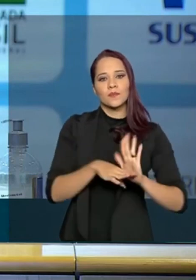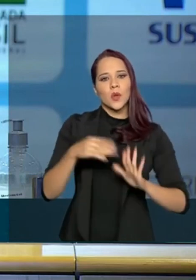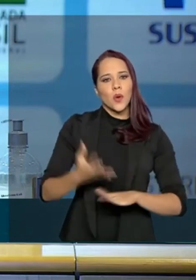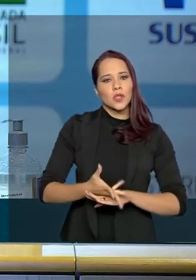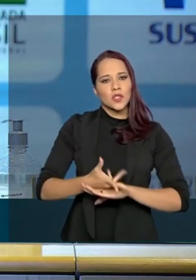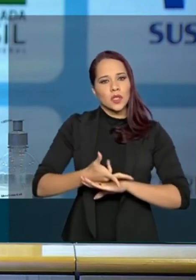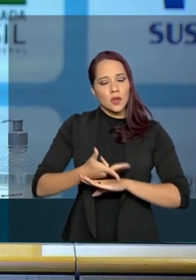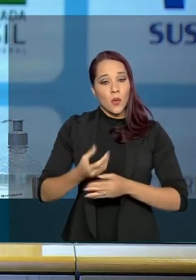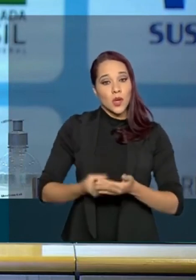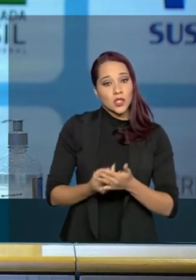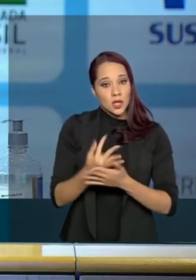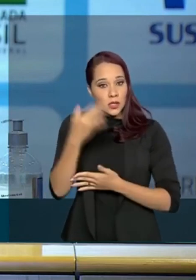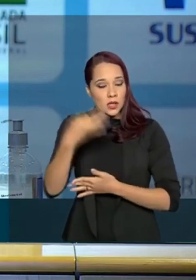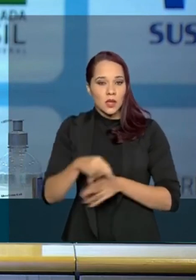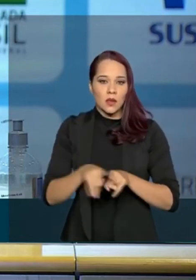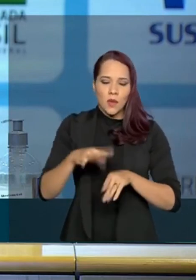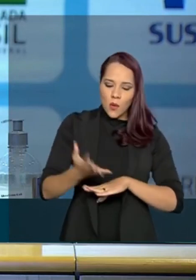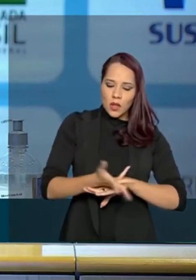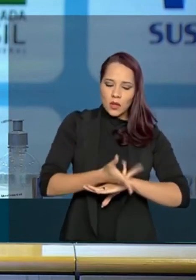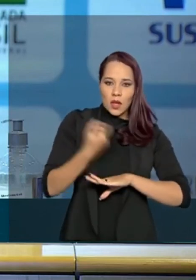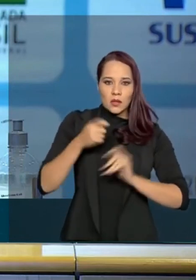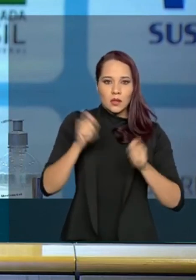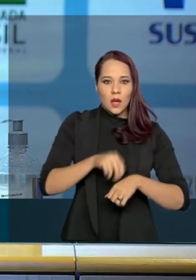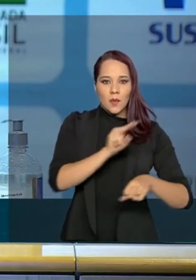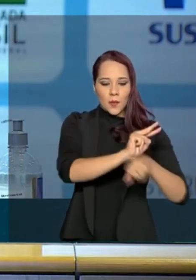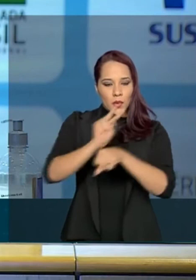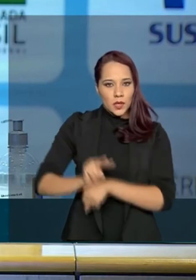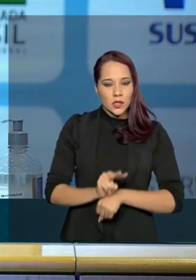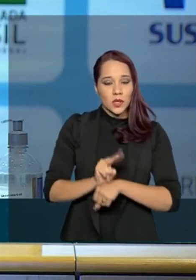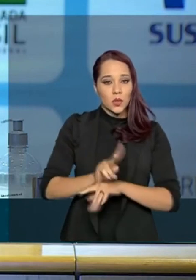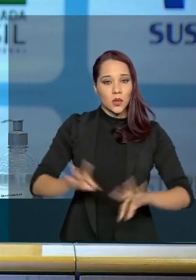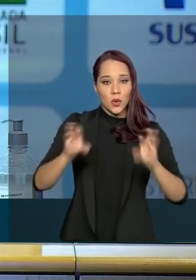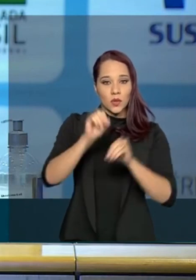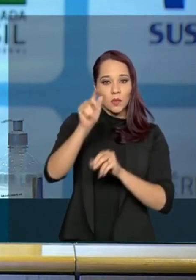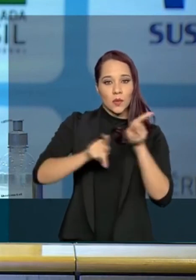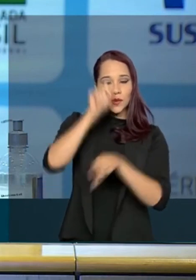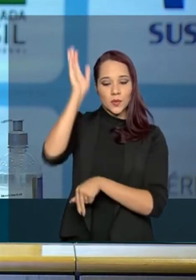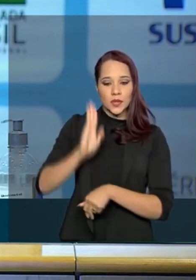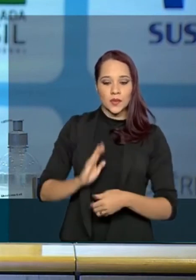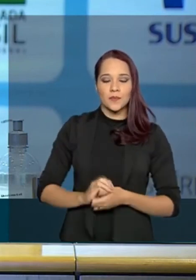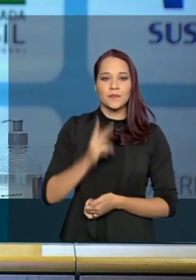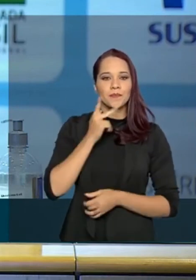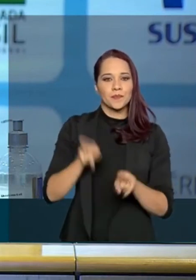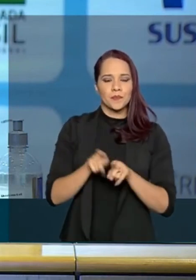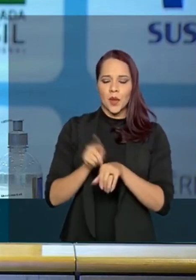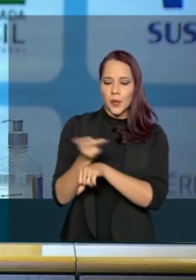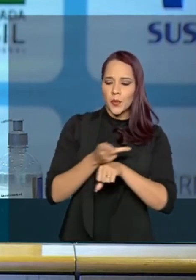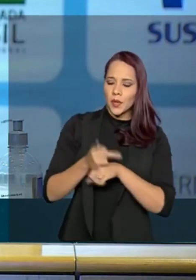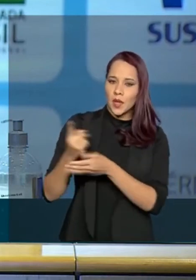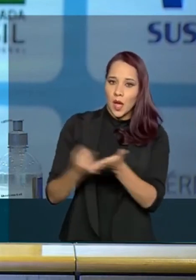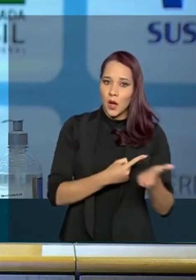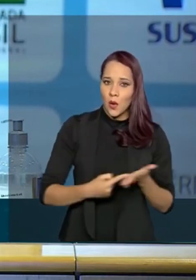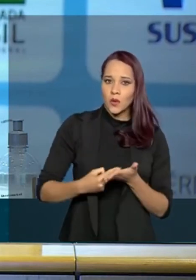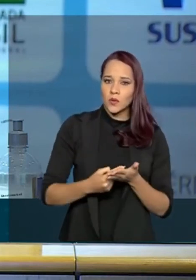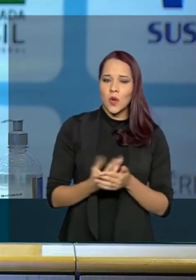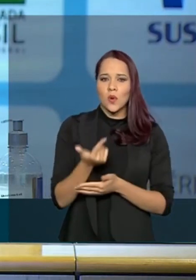e qualidade necessárias para imunizar a todos os brasileiros. Destacamos que estamos buscando acordos